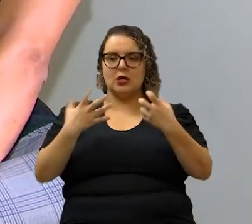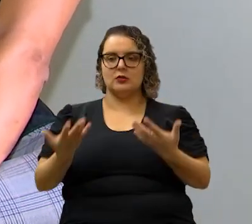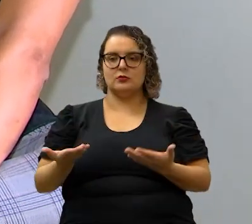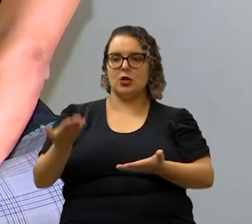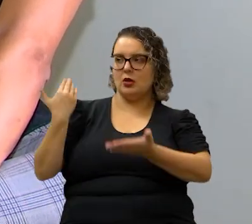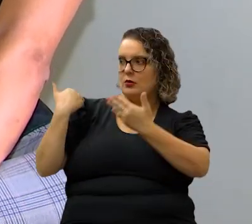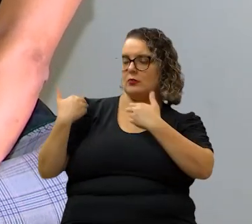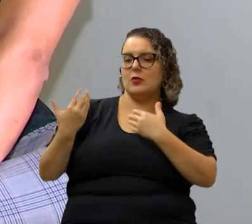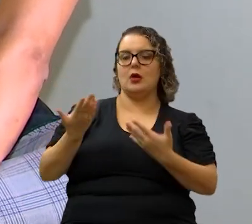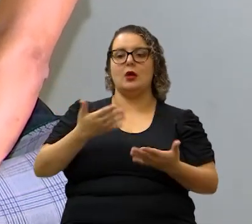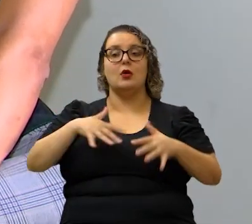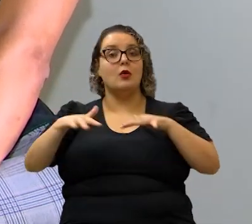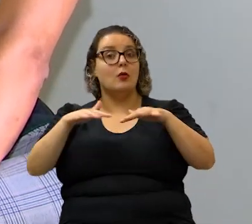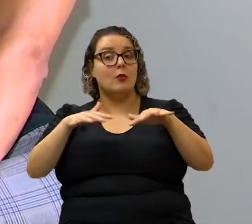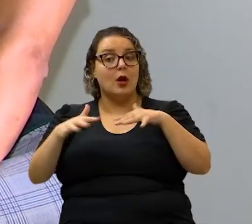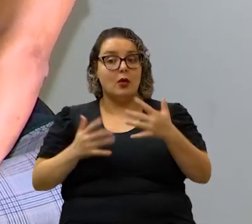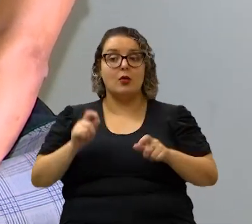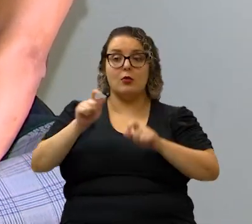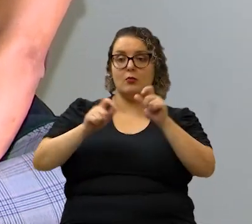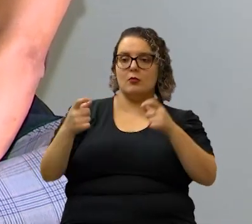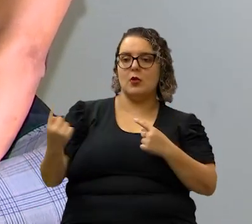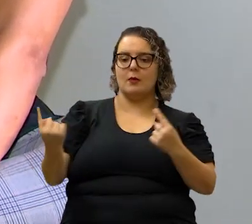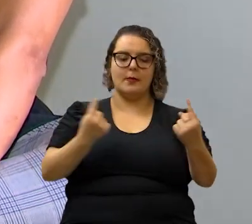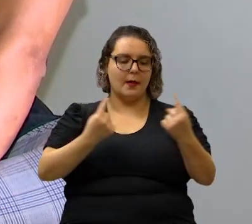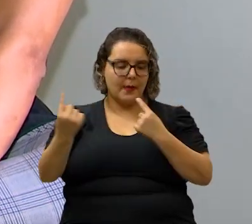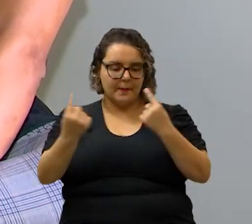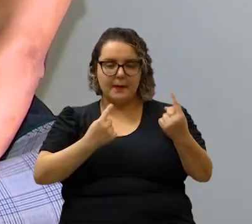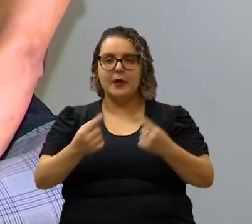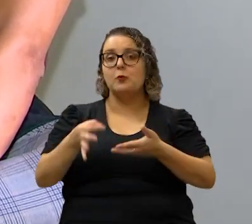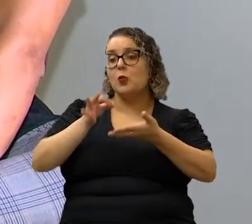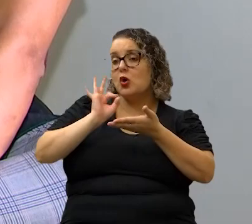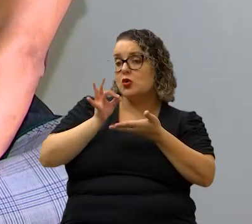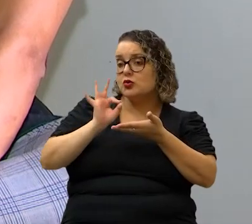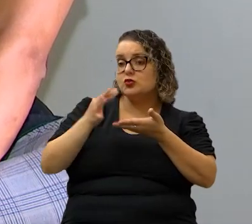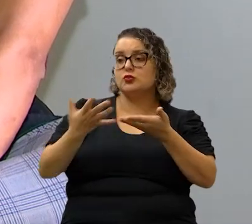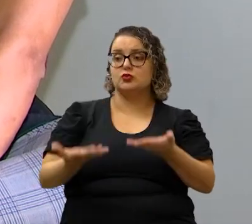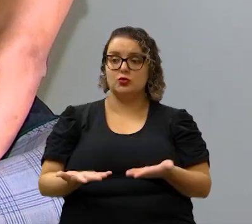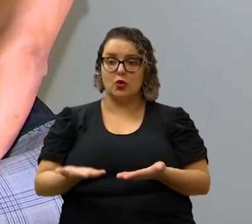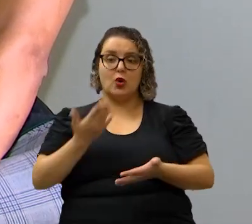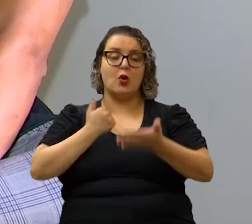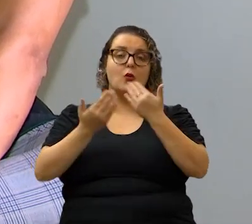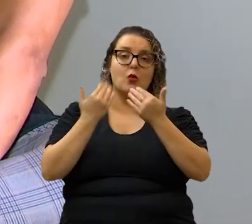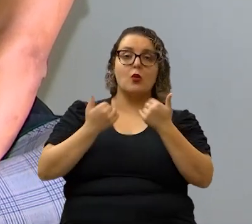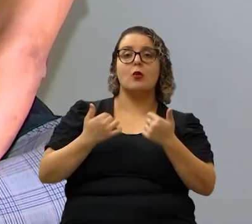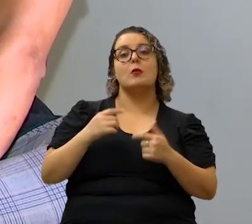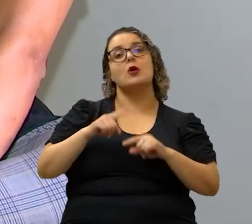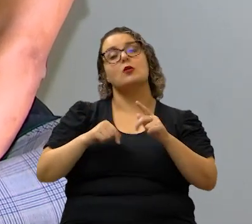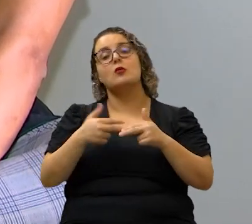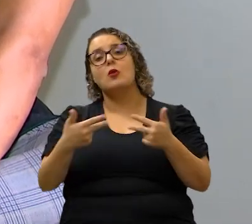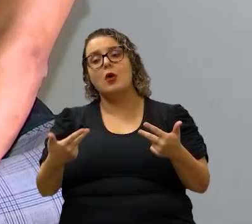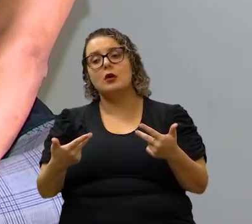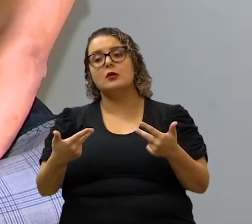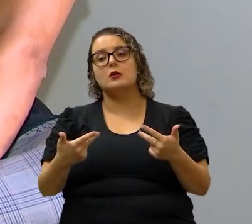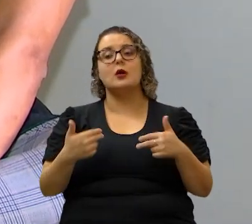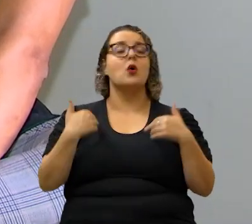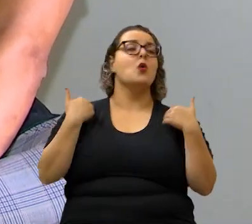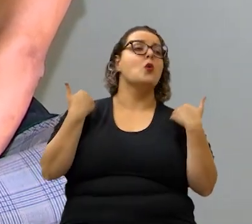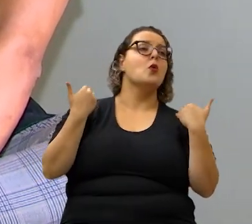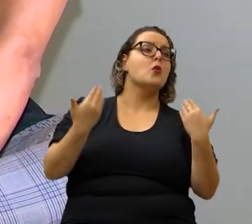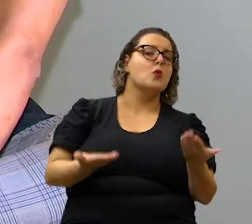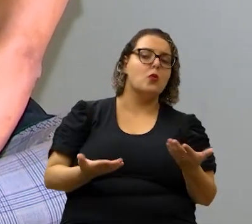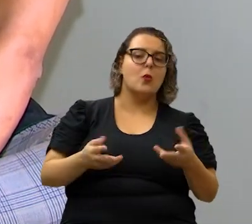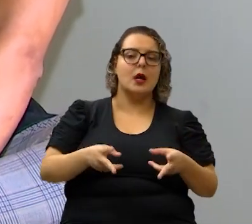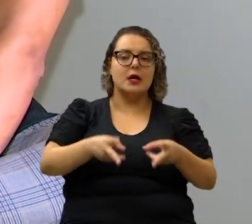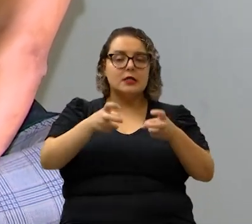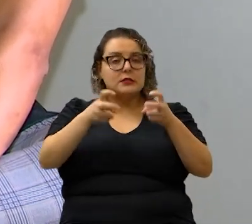perceber que aqui no fundo a gente está com toda uma movimentação, o pessoal toda hora está aqui tomando um cafezinho, comendo algo. Quais,